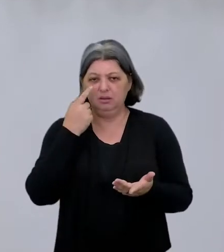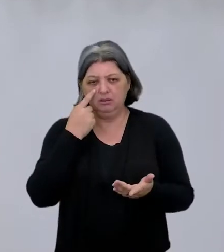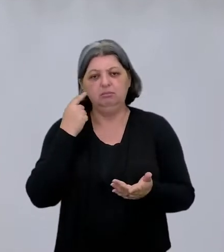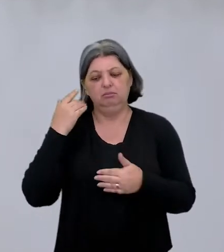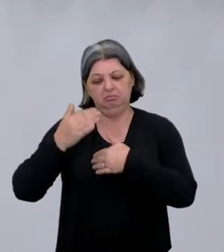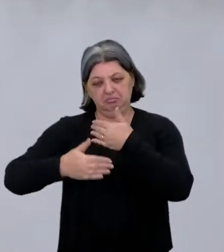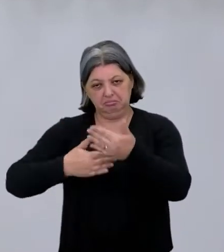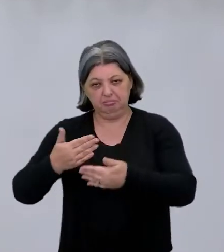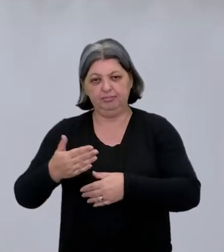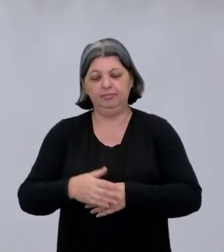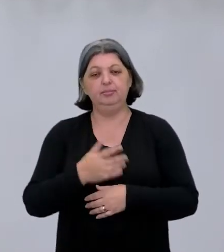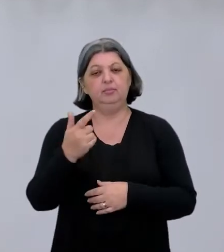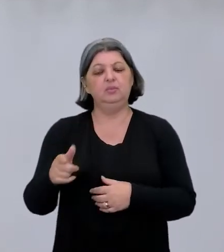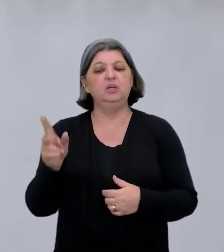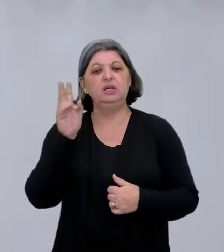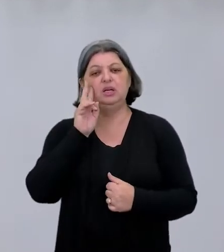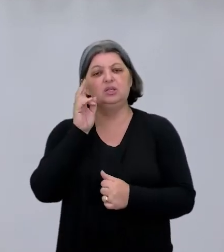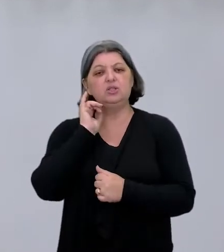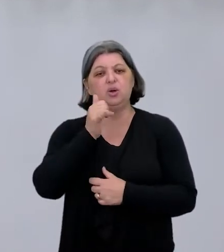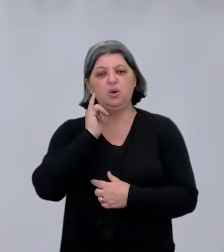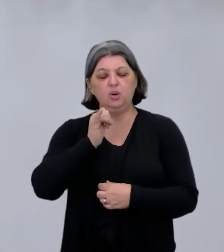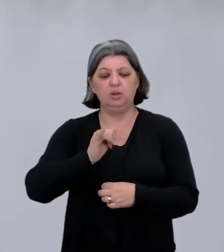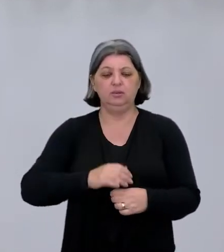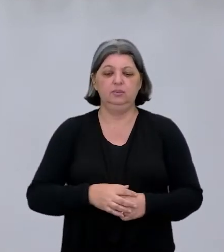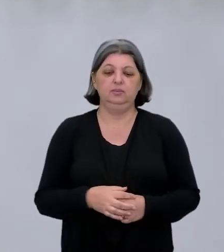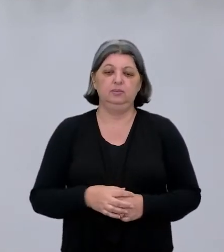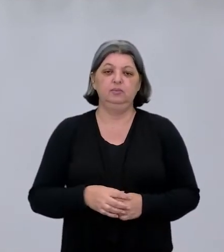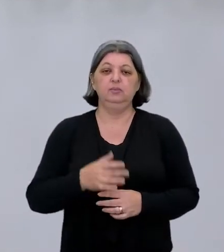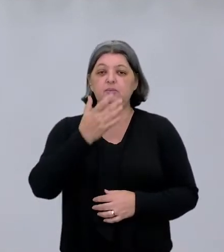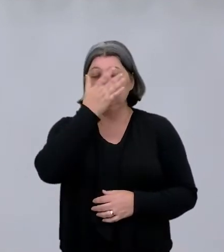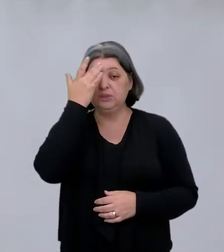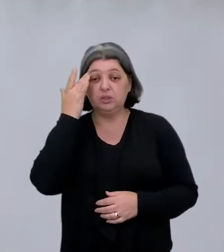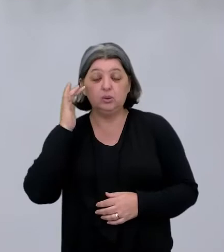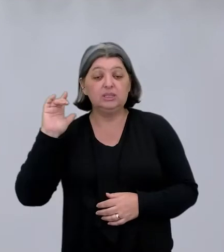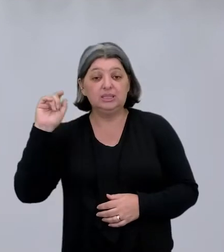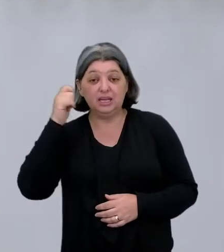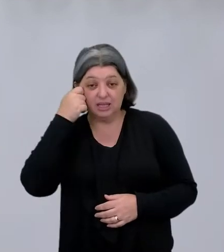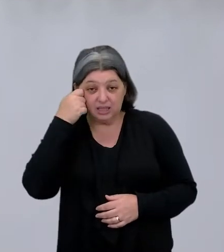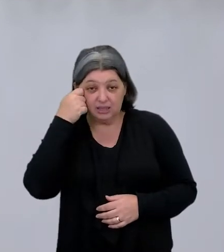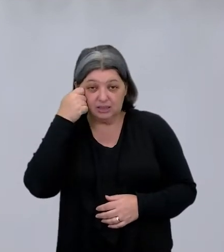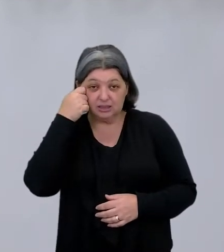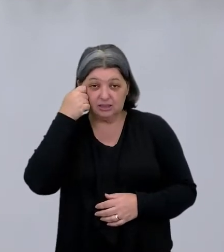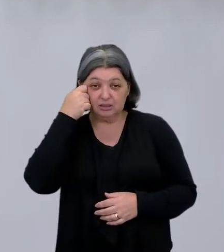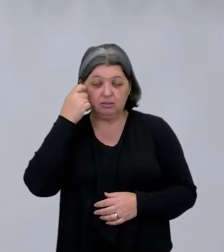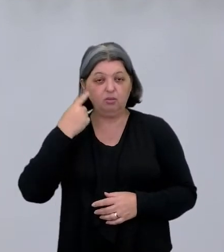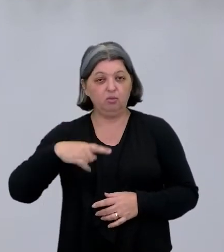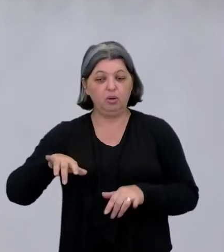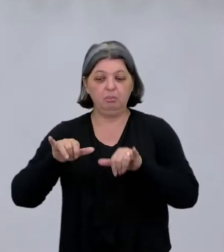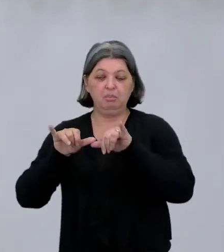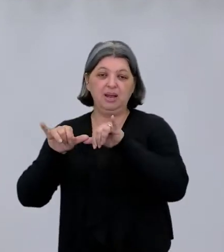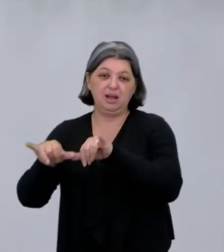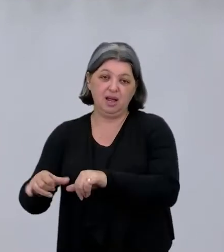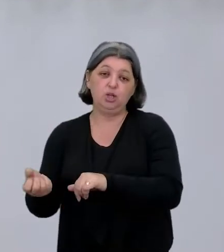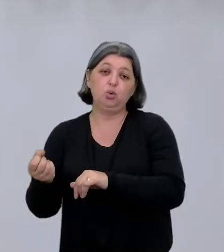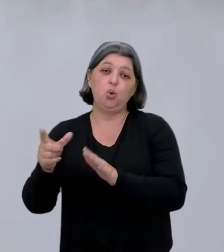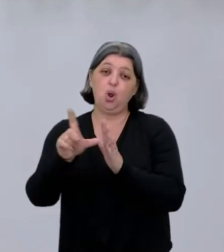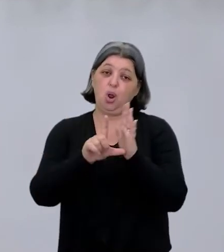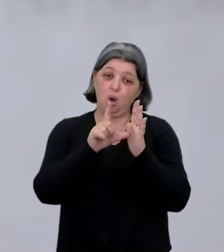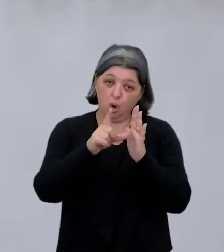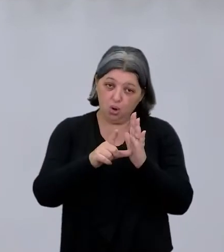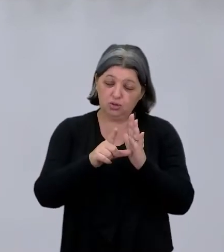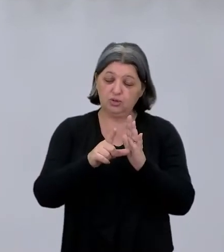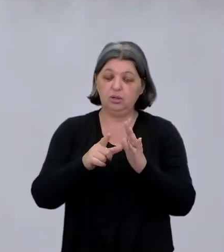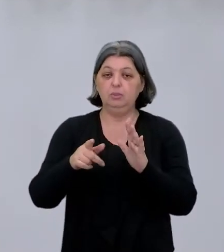processos. Quantas histórias a gente não ouve de que pessoas negras, por exemplo, foram ao supermercado ou alguma loja e foram seguidas